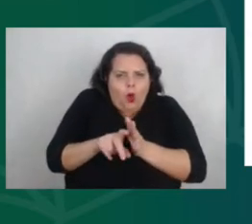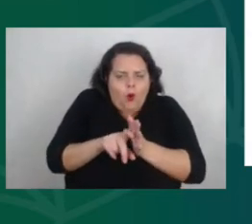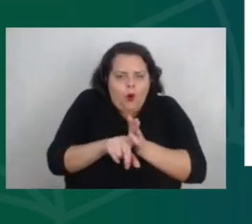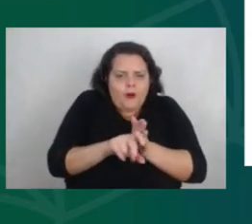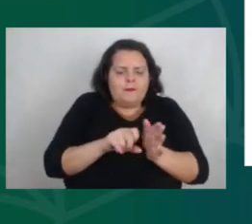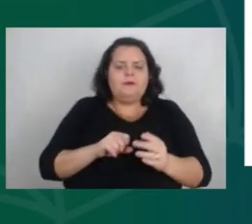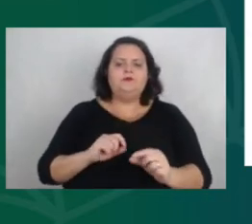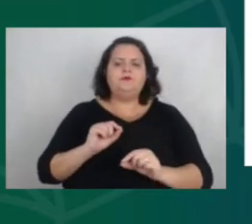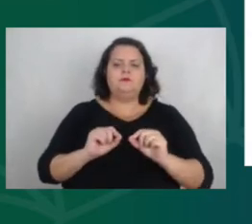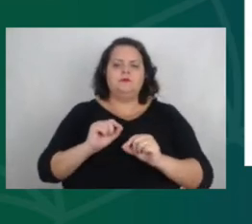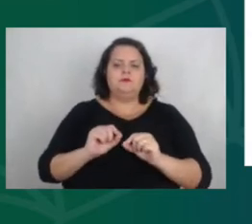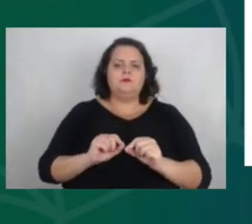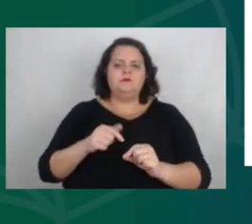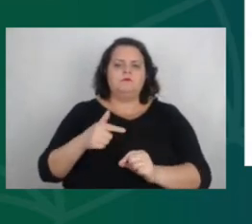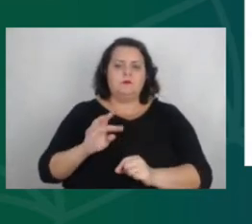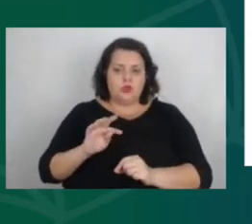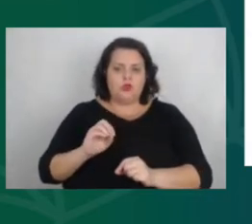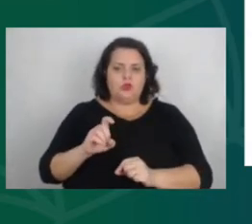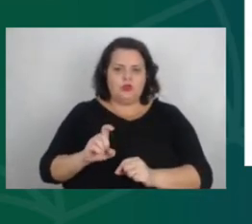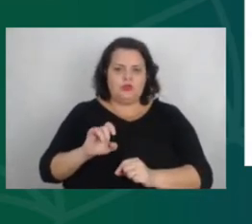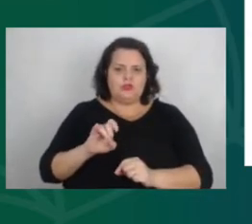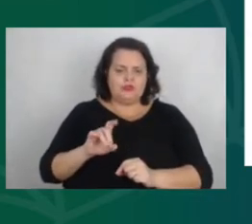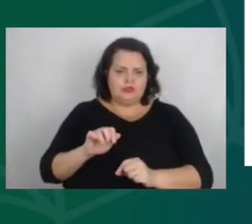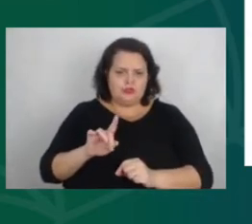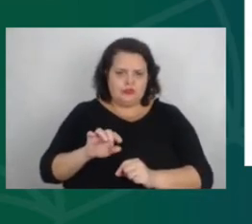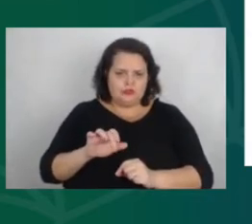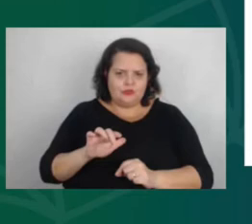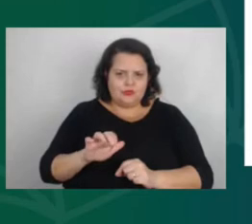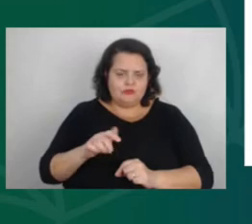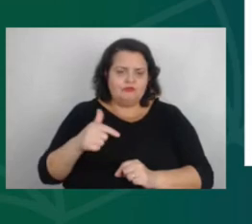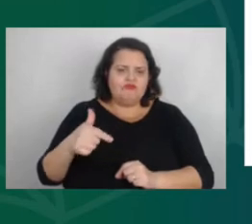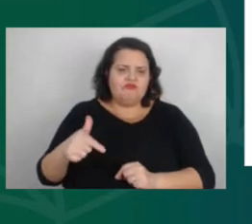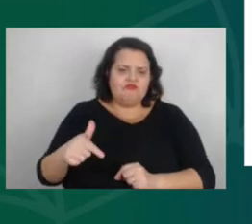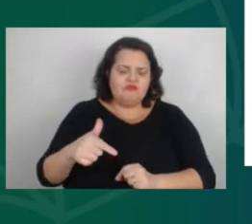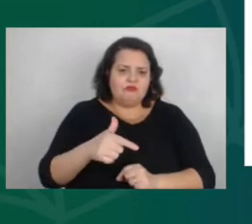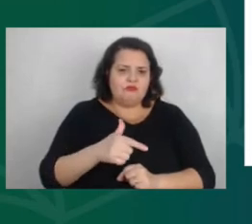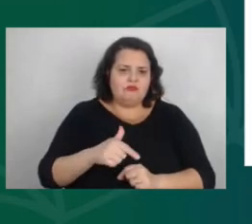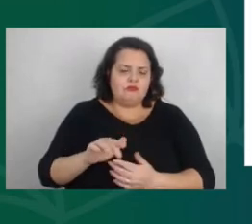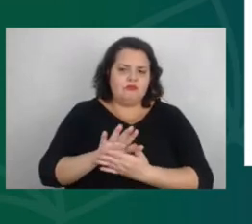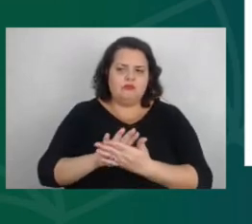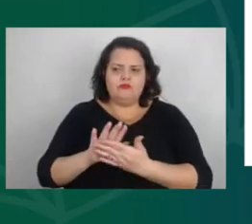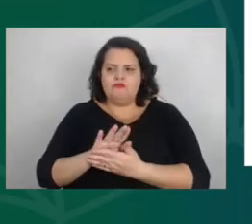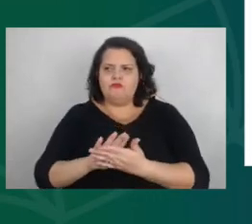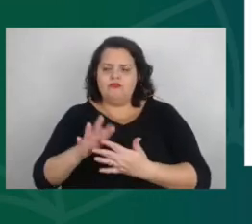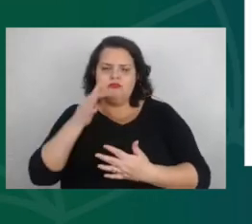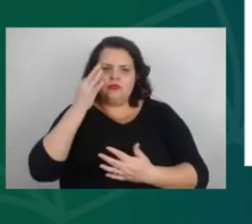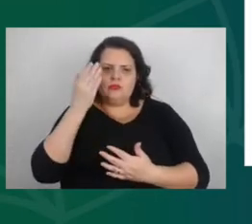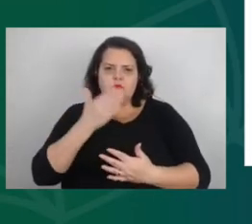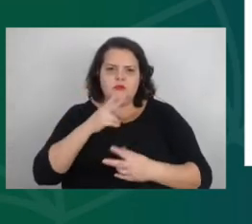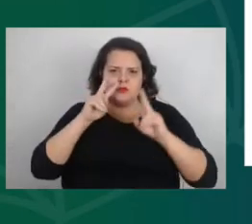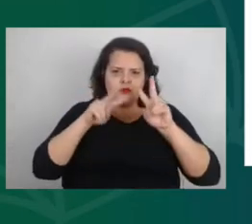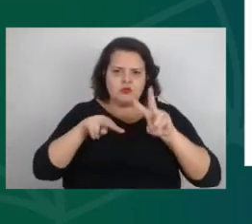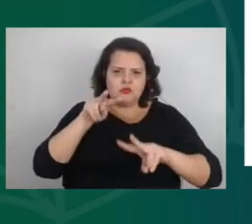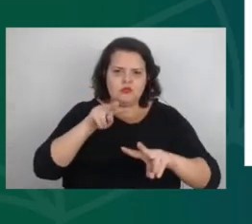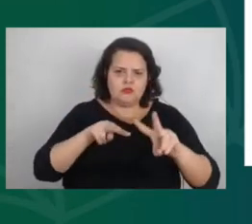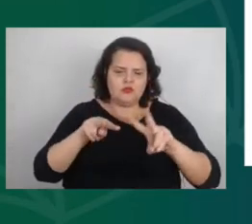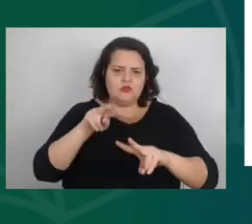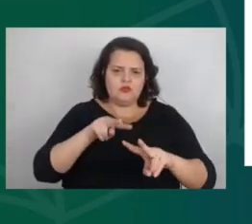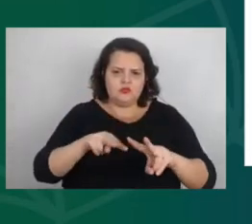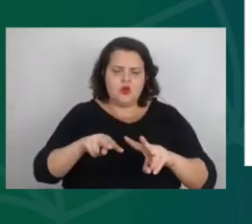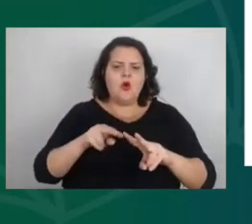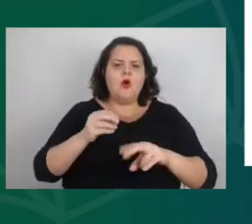havia dados sobre o efeito de corante vivo em células de mamíferos. Foi